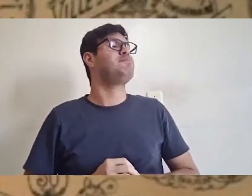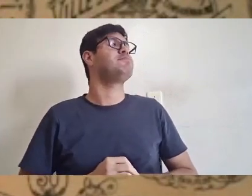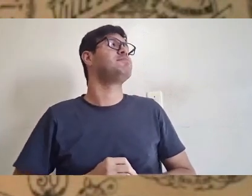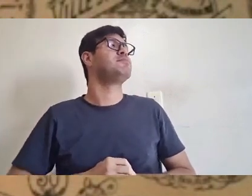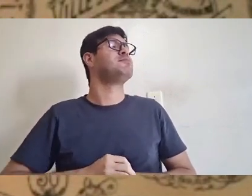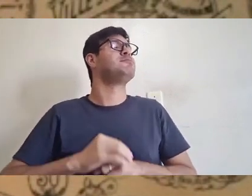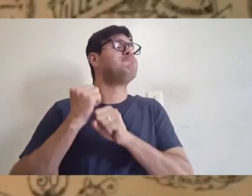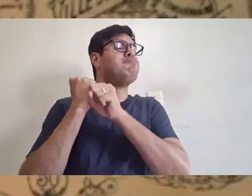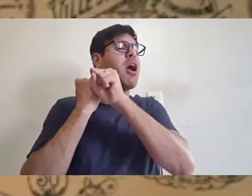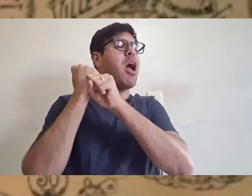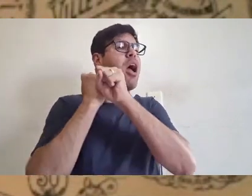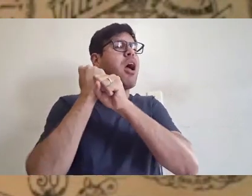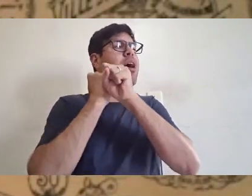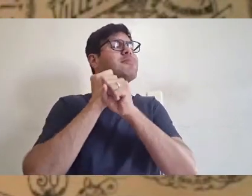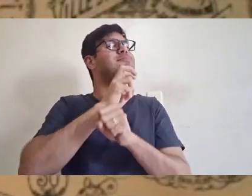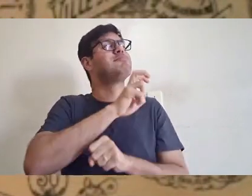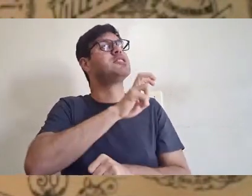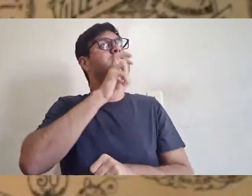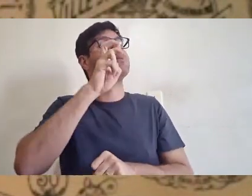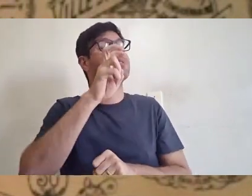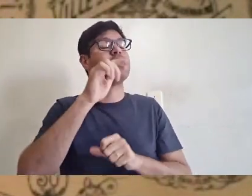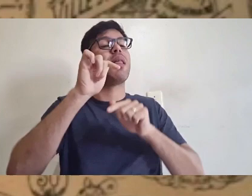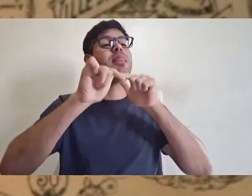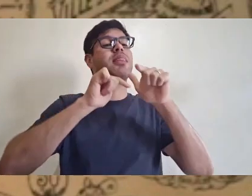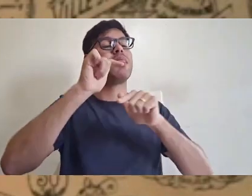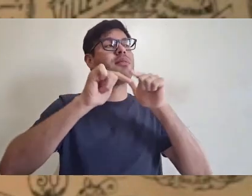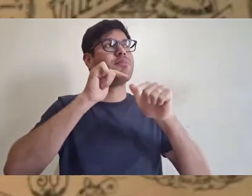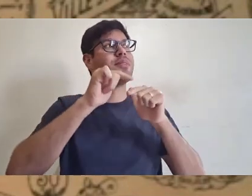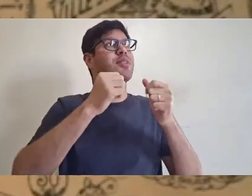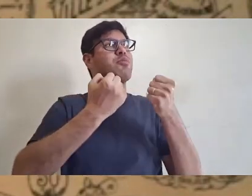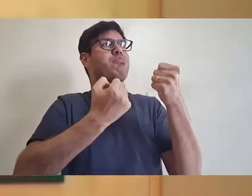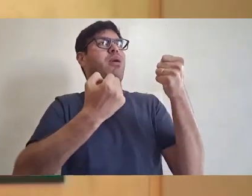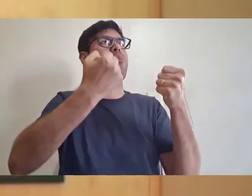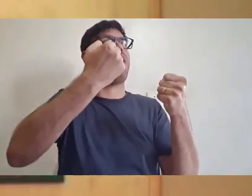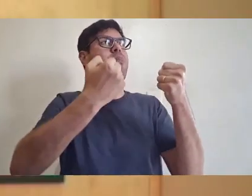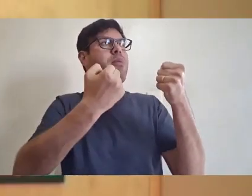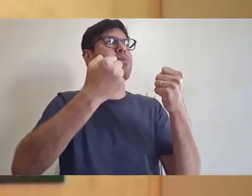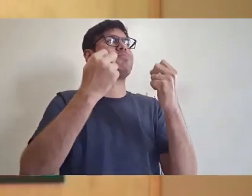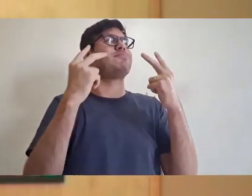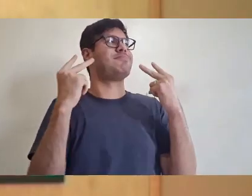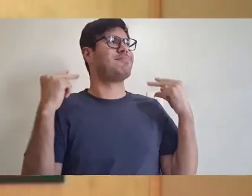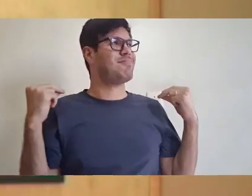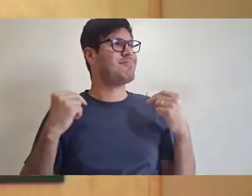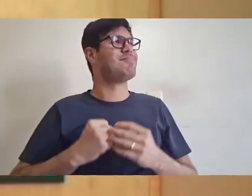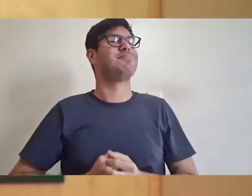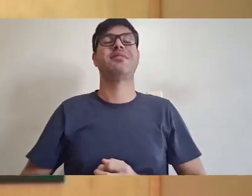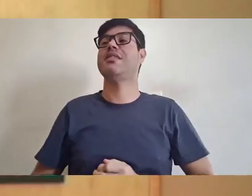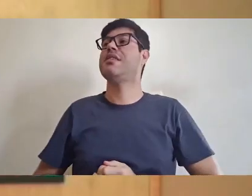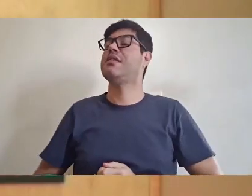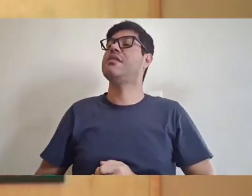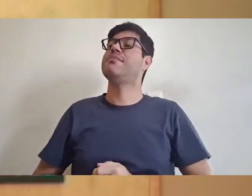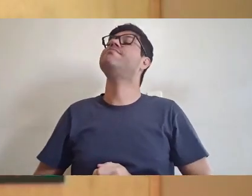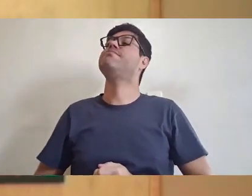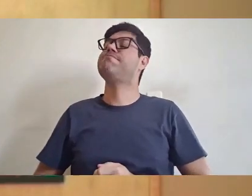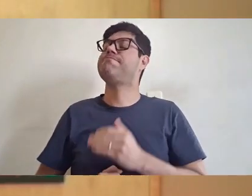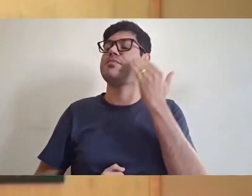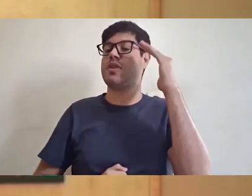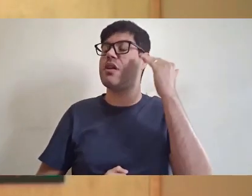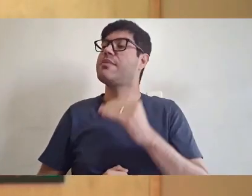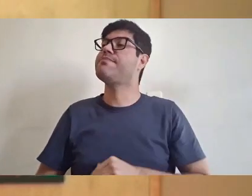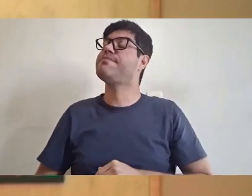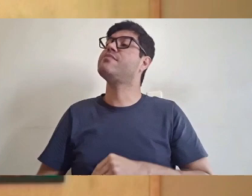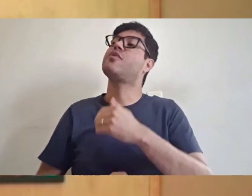de 55 anos. O nome francês, chofer. É gostoso de falar, né? Exato. Bom, e a sua mãe, como é que chamava? Minha